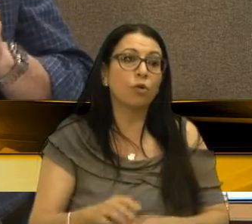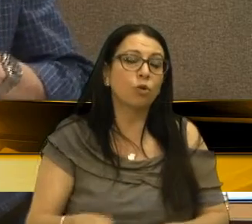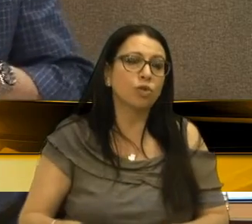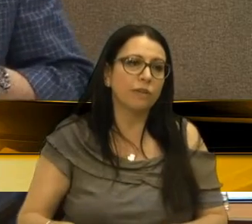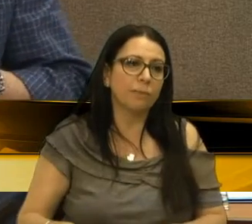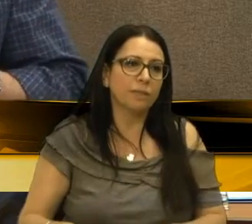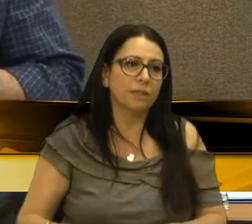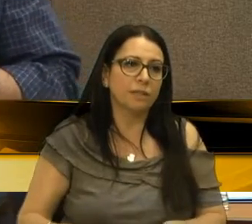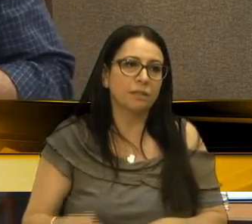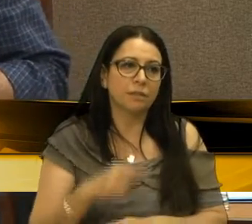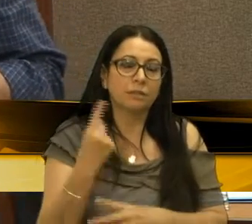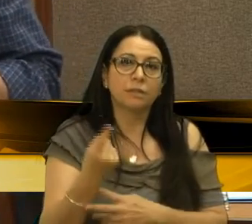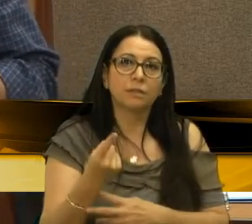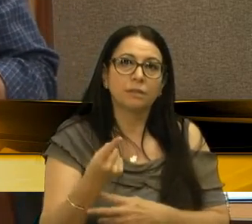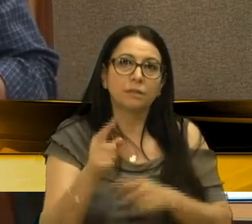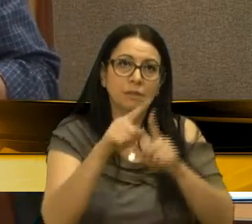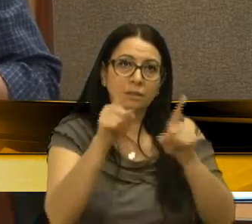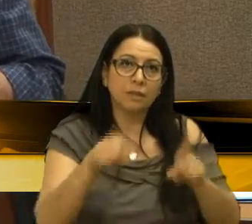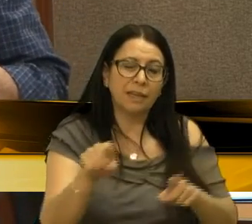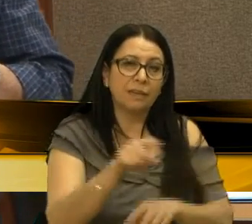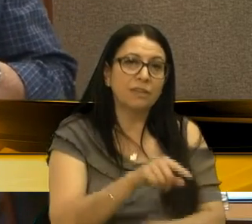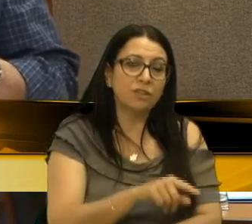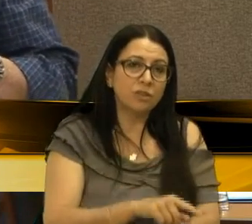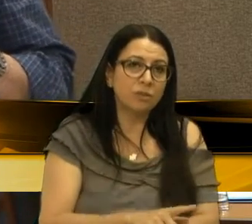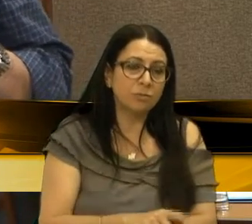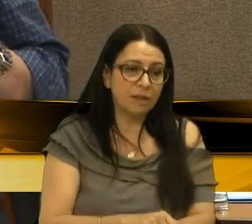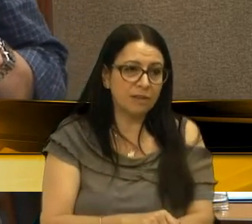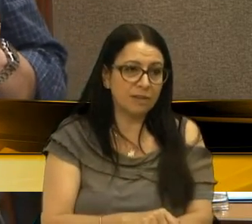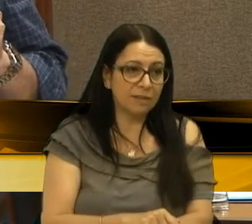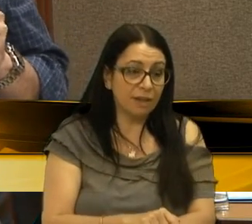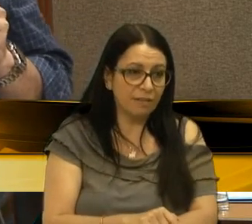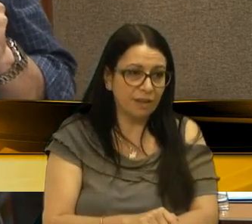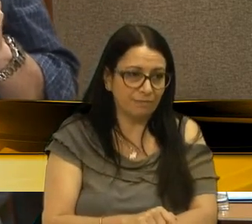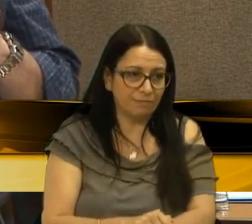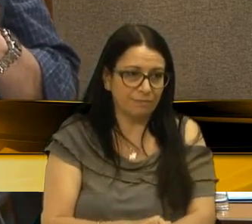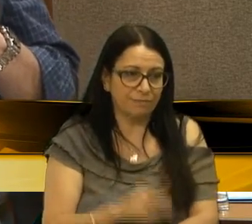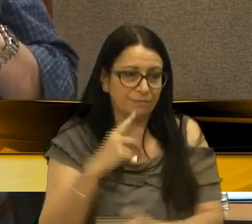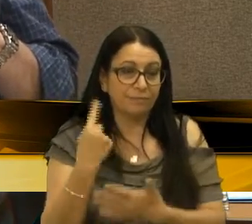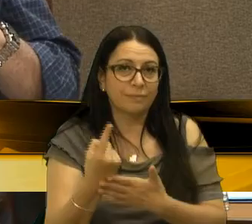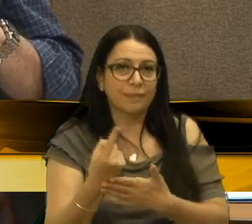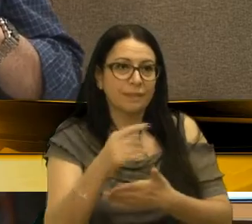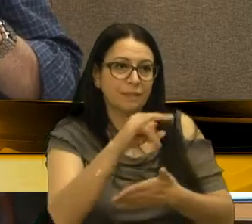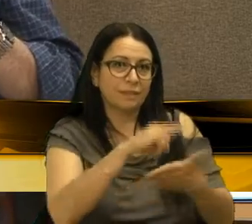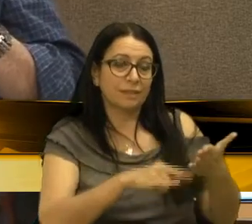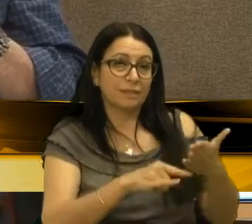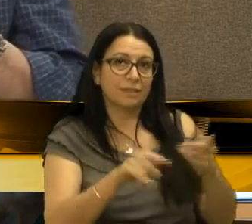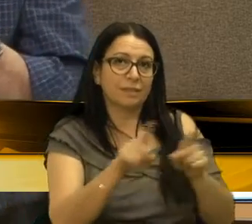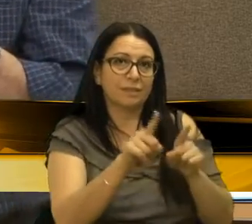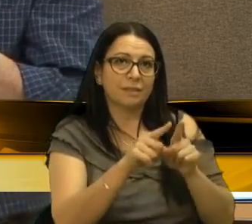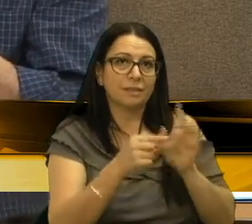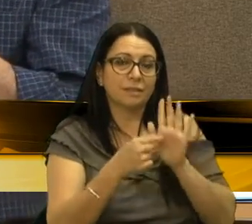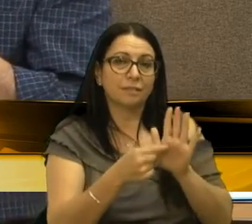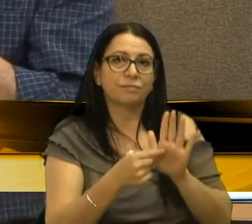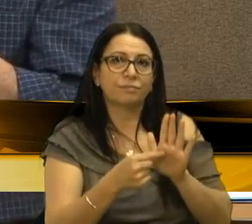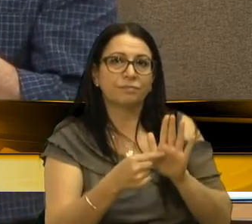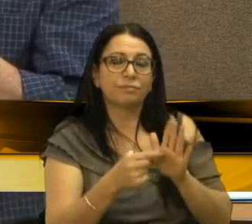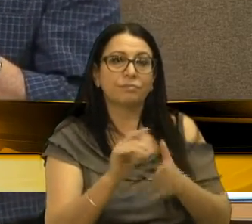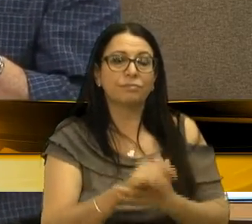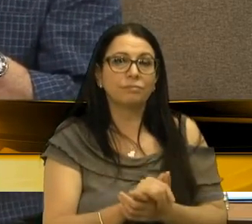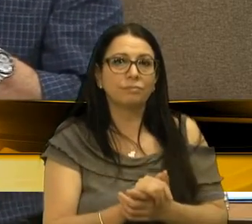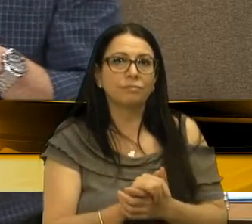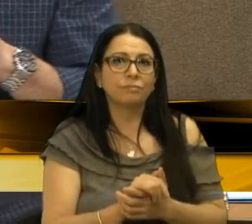devida nomeação dos servidores, né? Então, no entanto, também esse documento, por solicitação